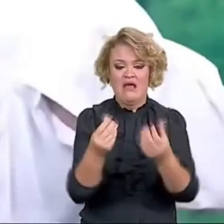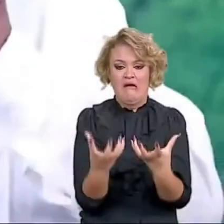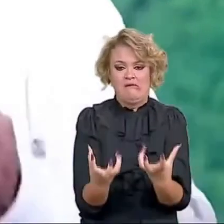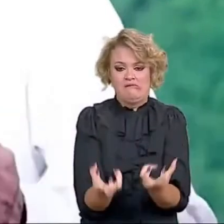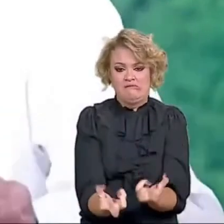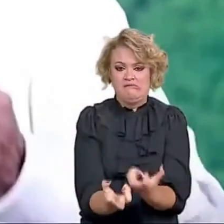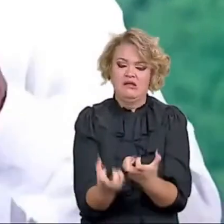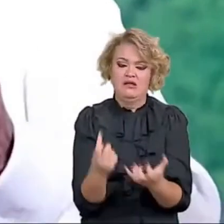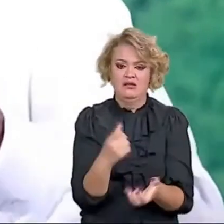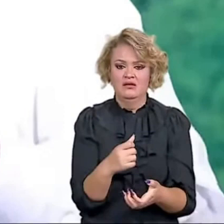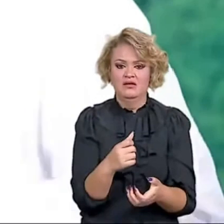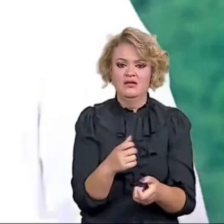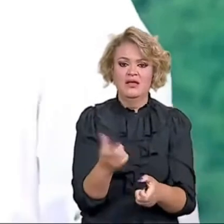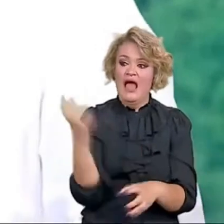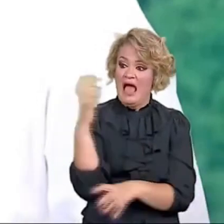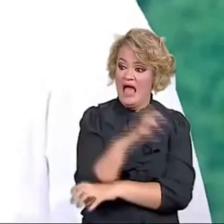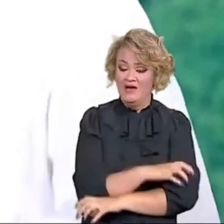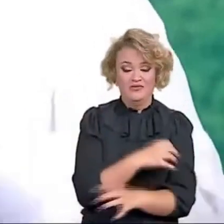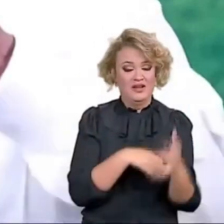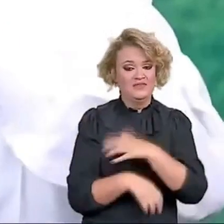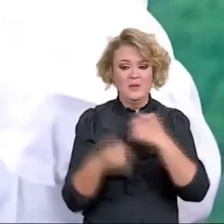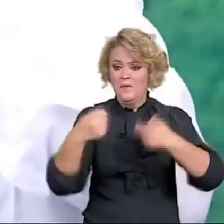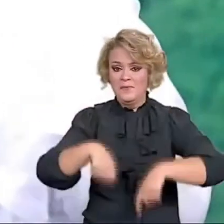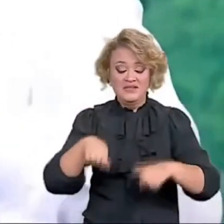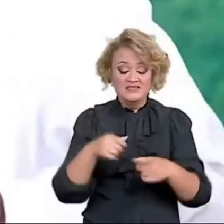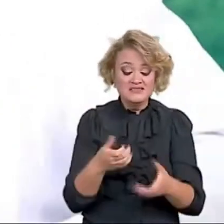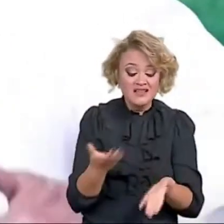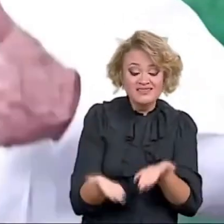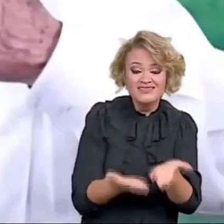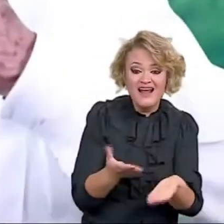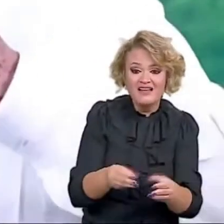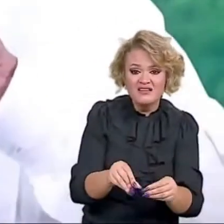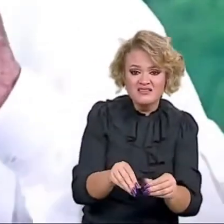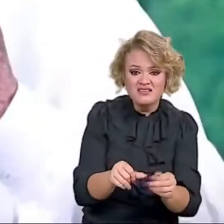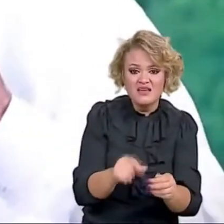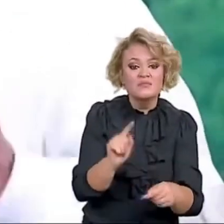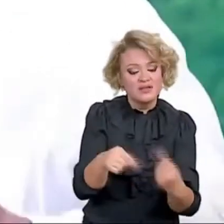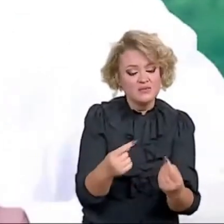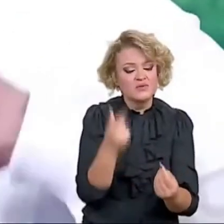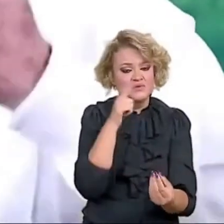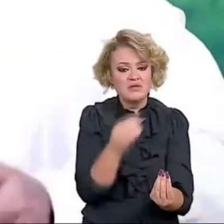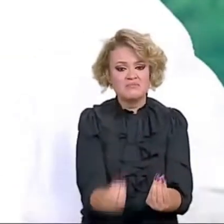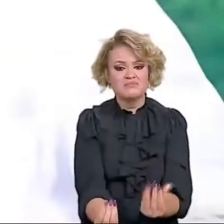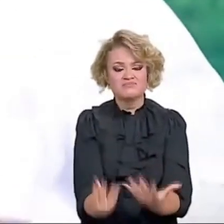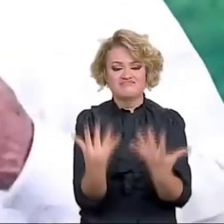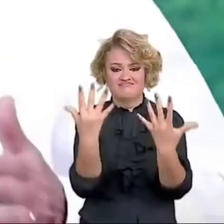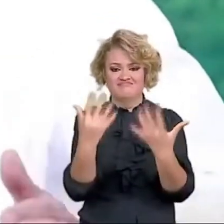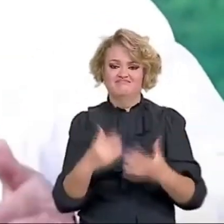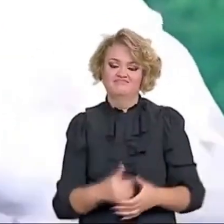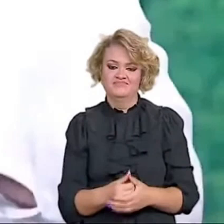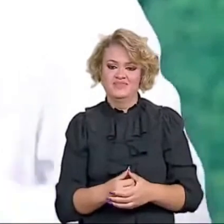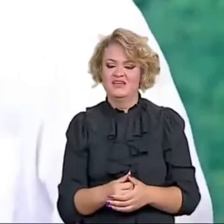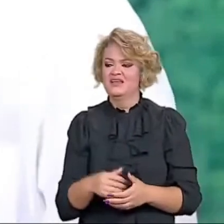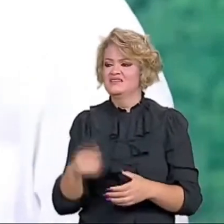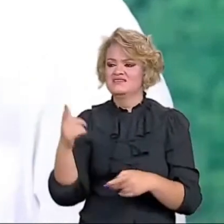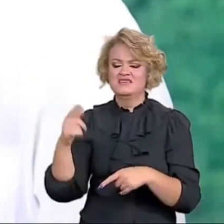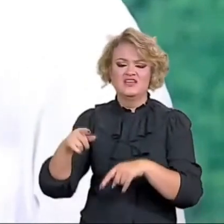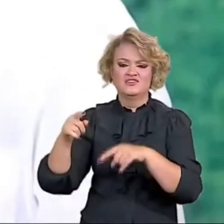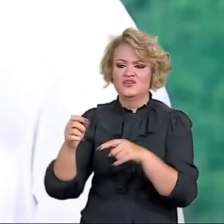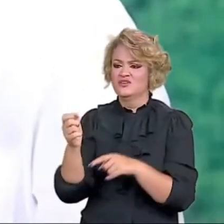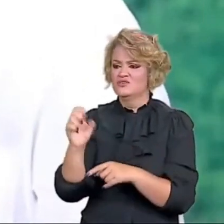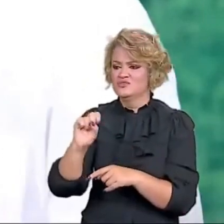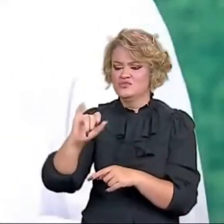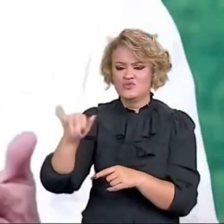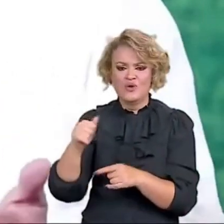precisa derrubar uma árvore para fazer, aumentar a produção de soja, de milho, para criar gado. Não